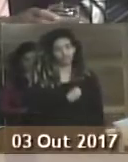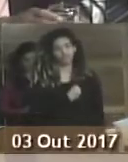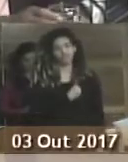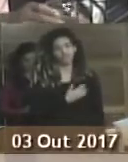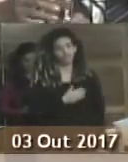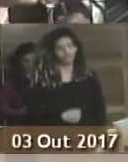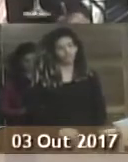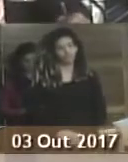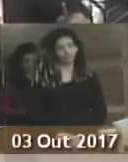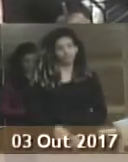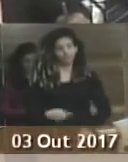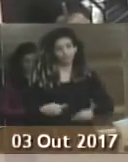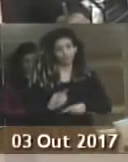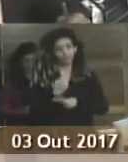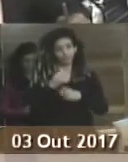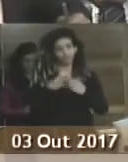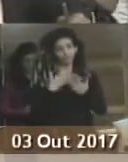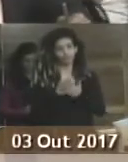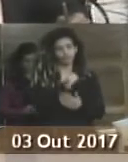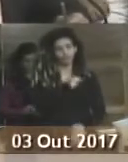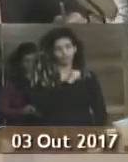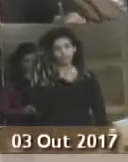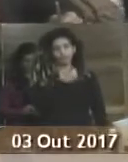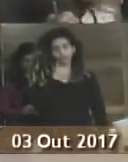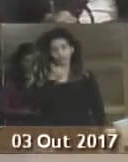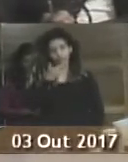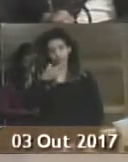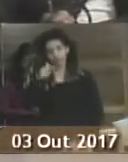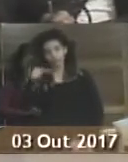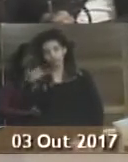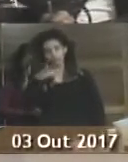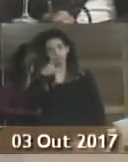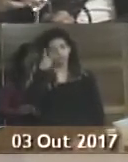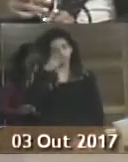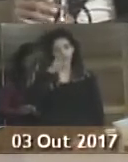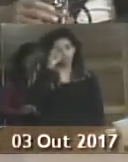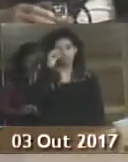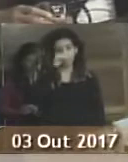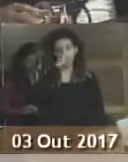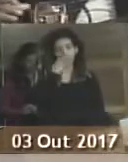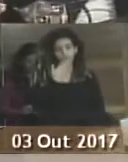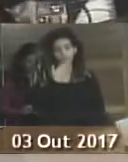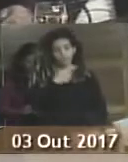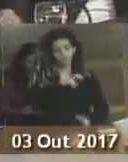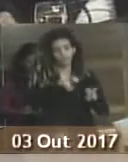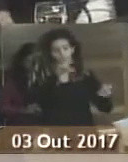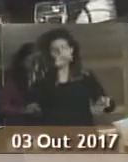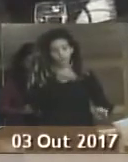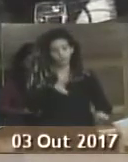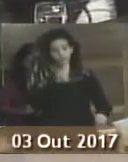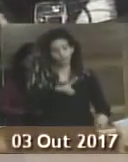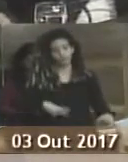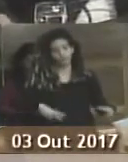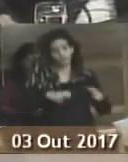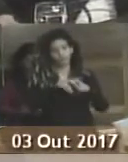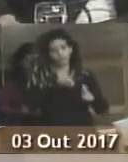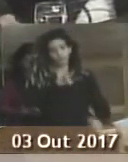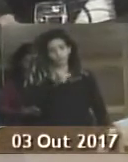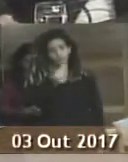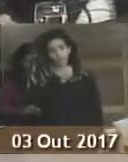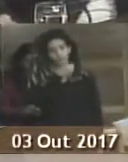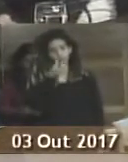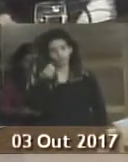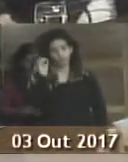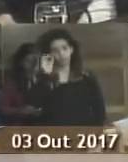previstas. Em discussão única, requerimento número 1127/17, autoria da vereadora Tite Brasil, solicitando a mesa seja liberado o uso do plenário Benedito Adelino no dia